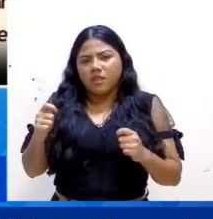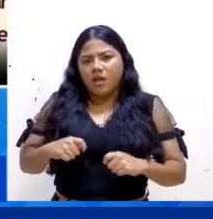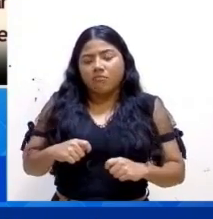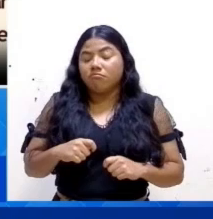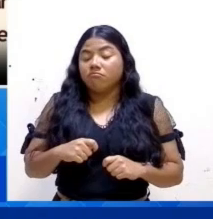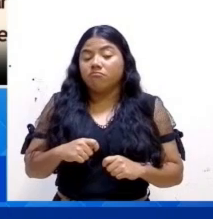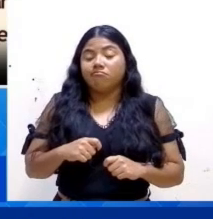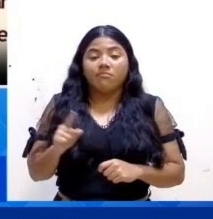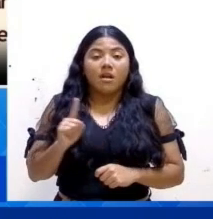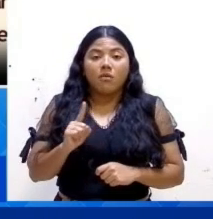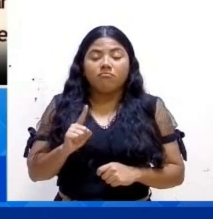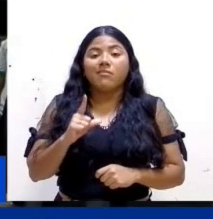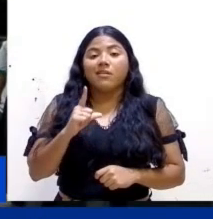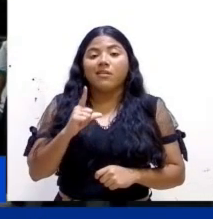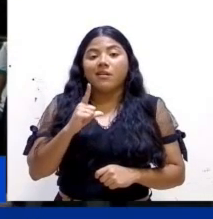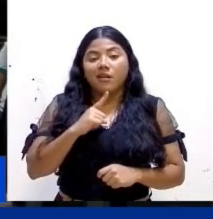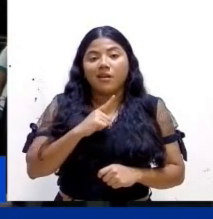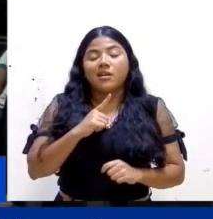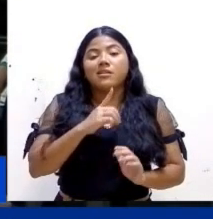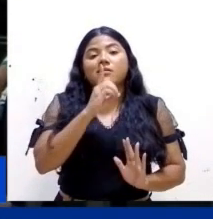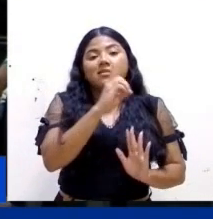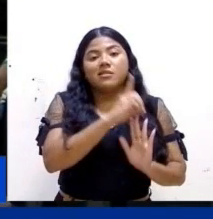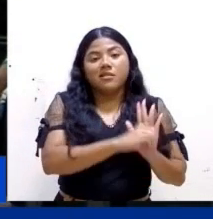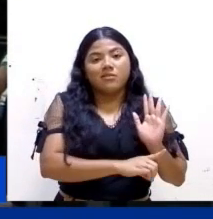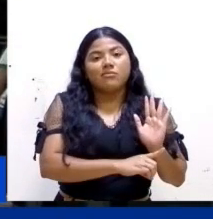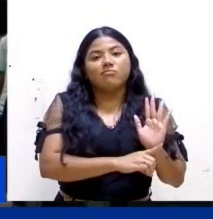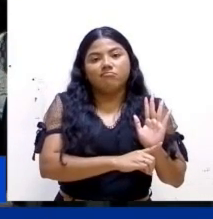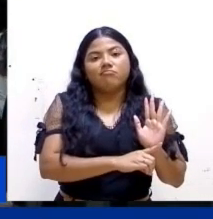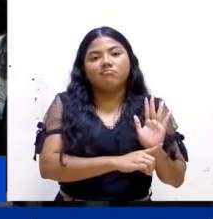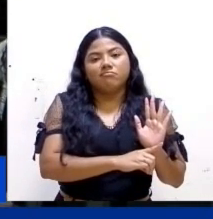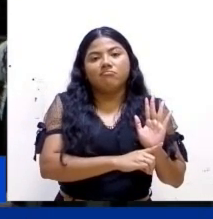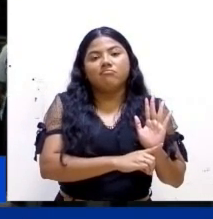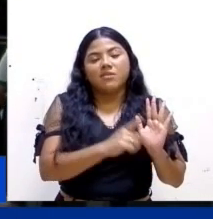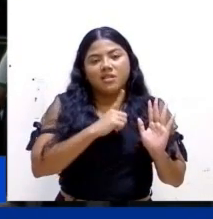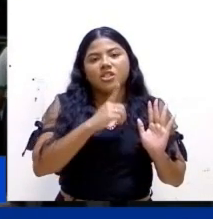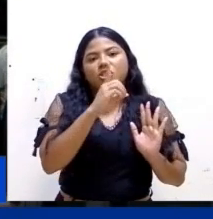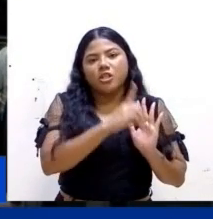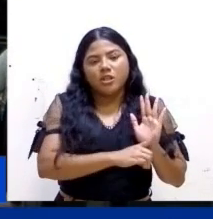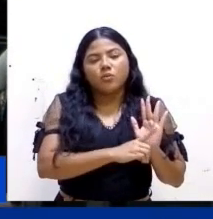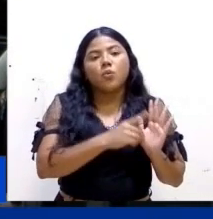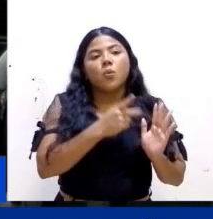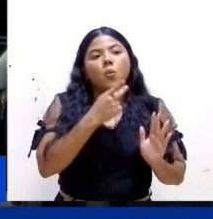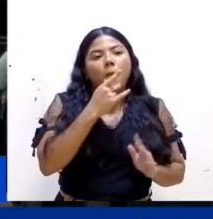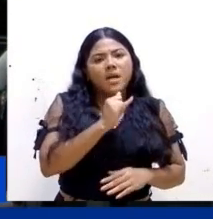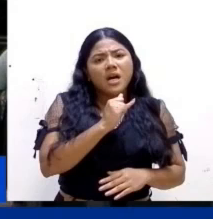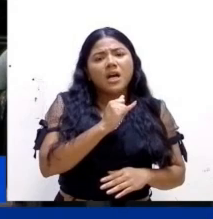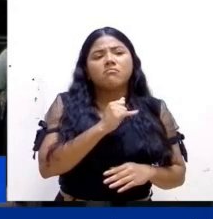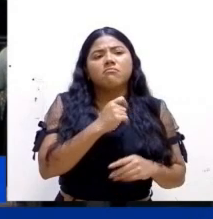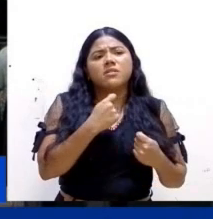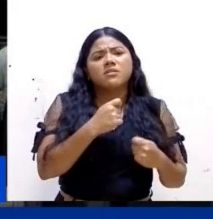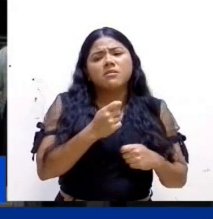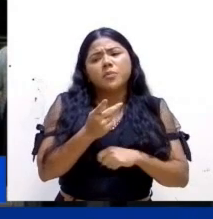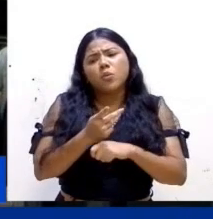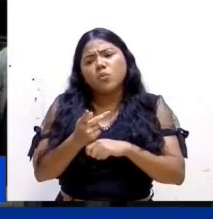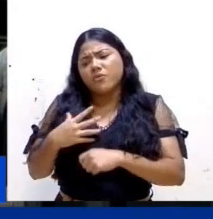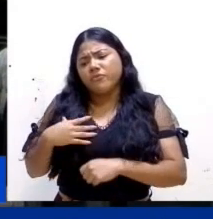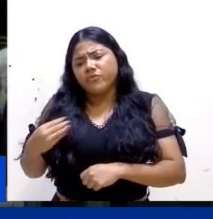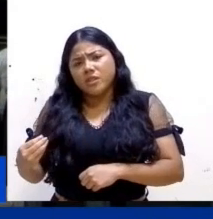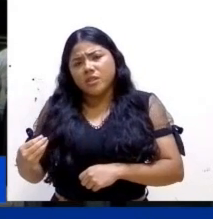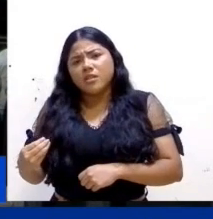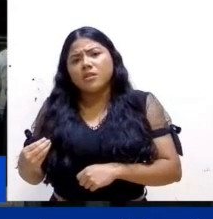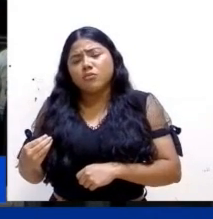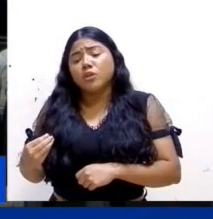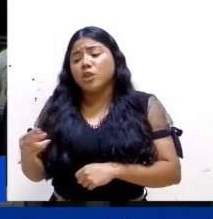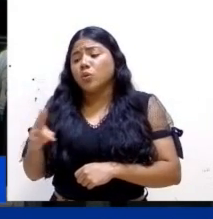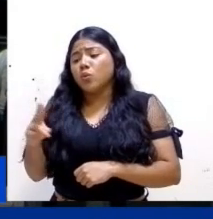seu pai. Então, não é um direito que tem algo que a criança possa abrir